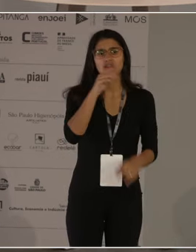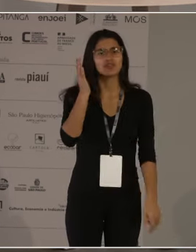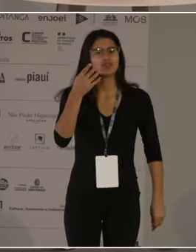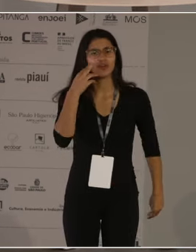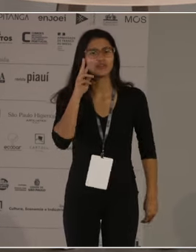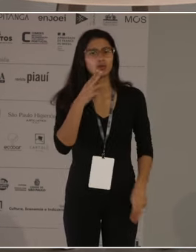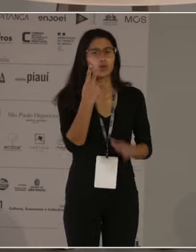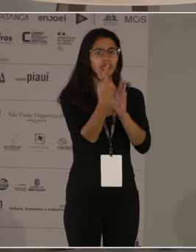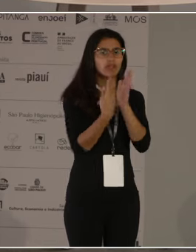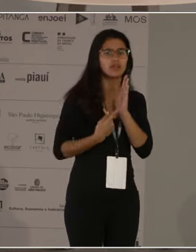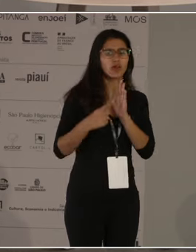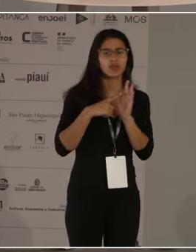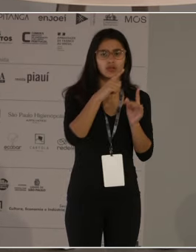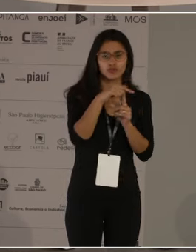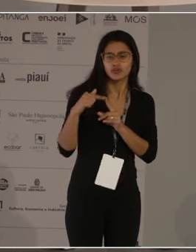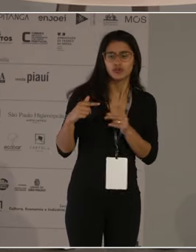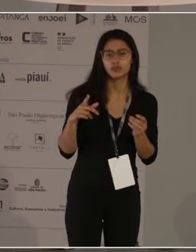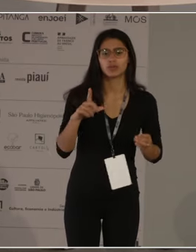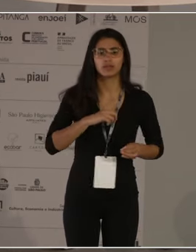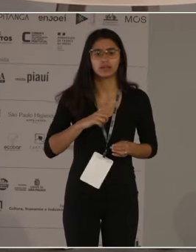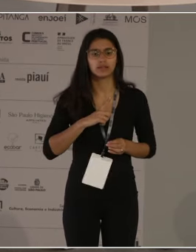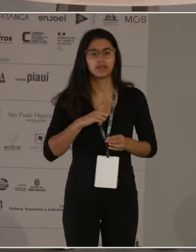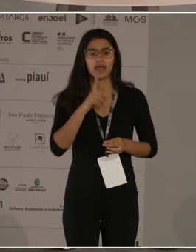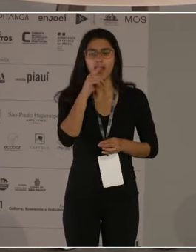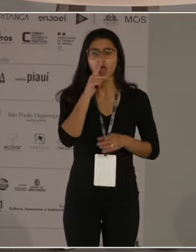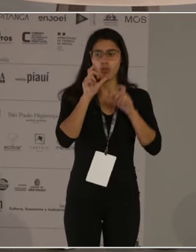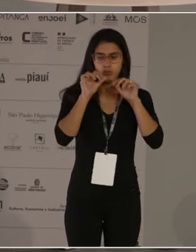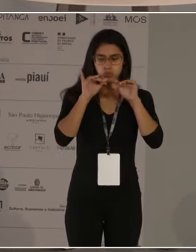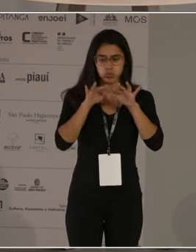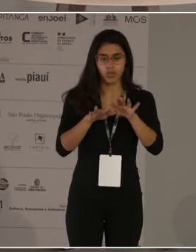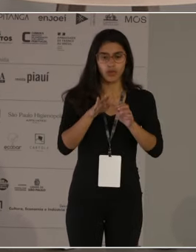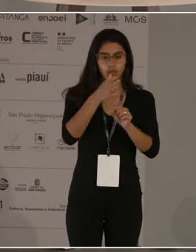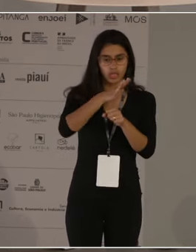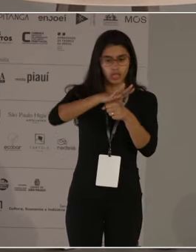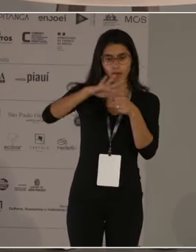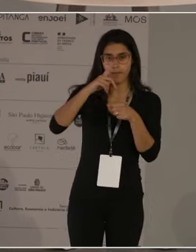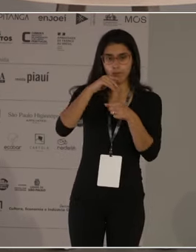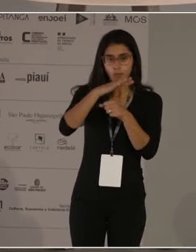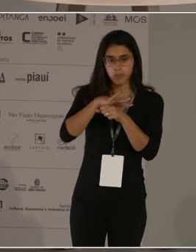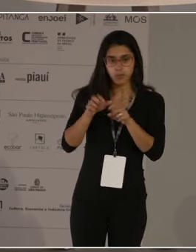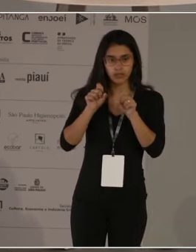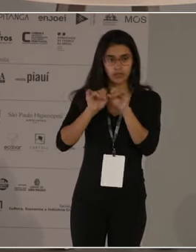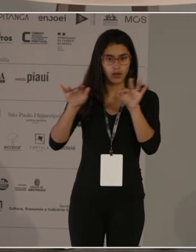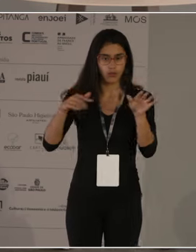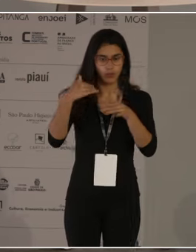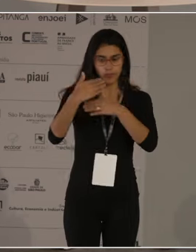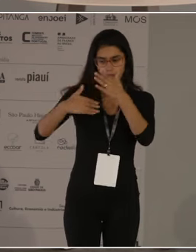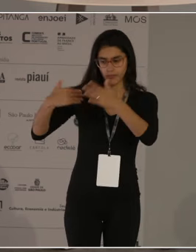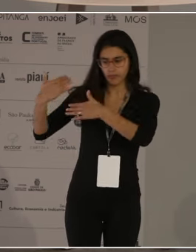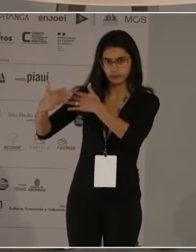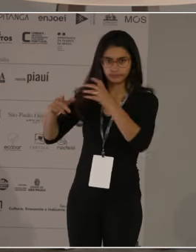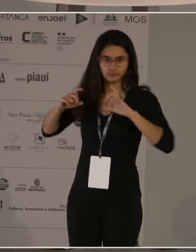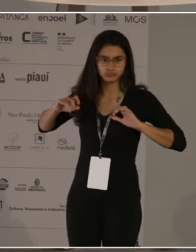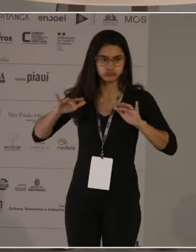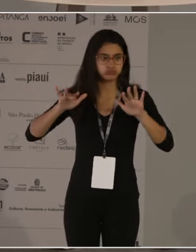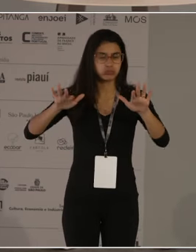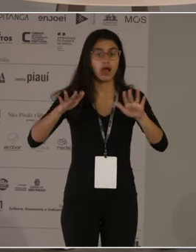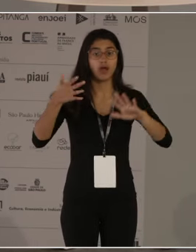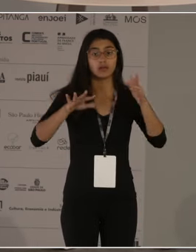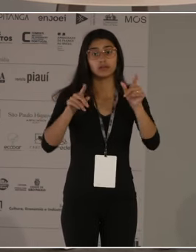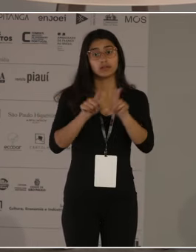viram desenhos animados desse tipo, que tem está saindo água, um personagem, você tampa um buraquinho de água, começa a sair de outro buraco, aí você tampa aquele.